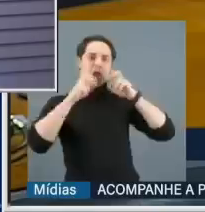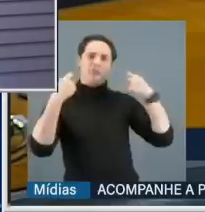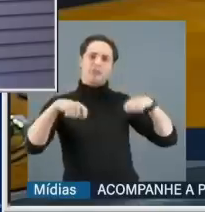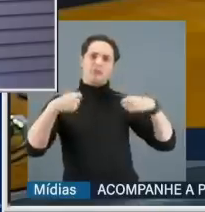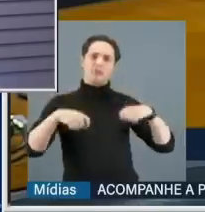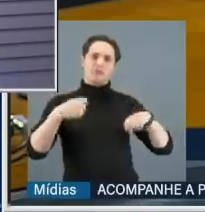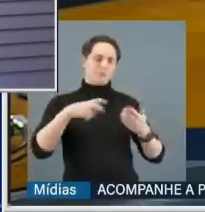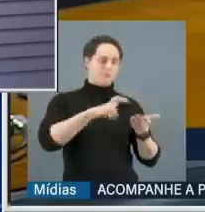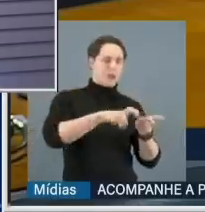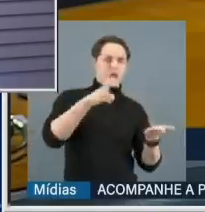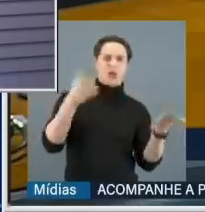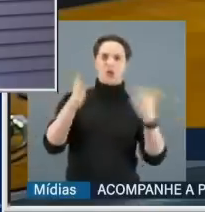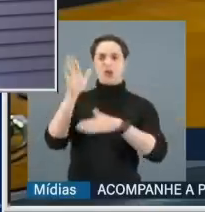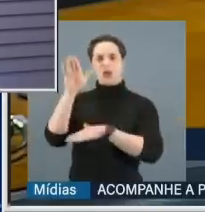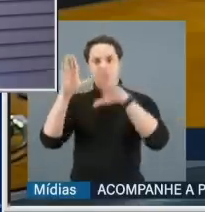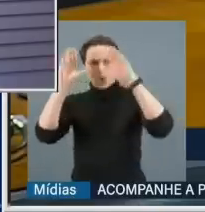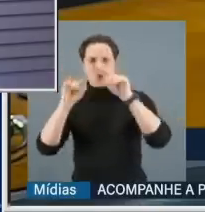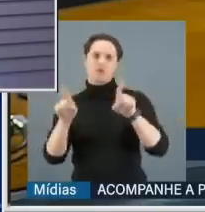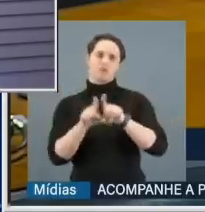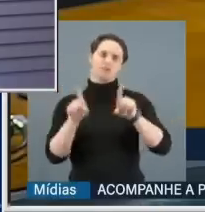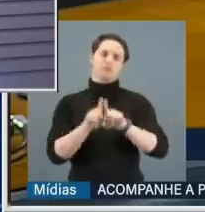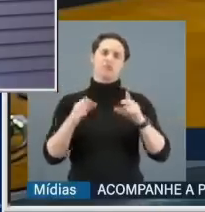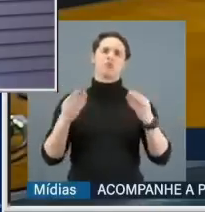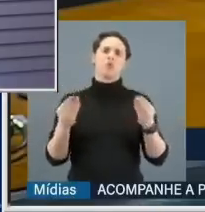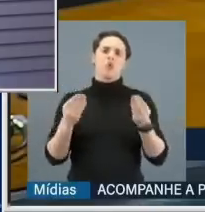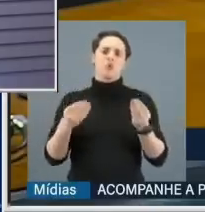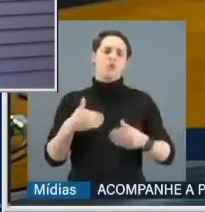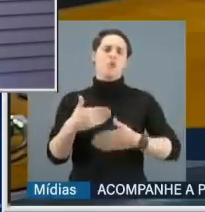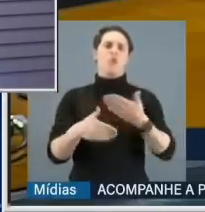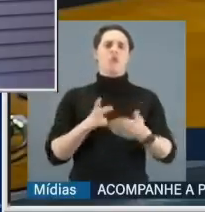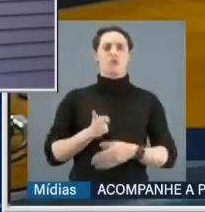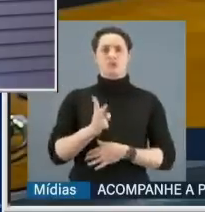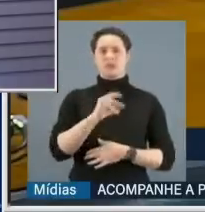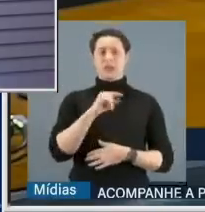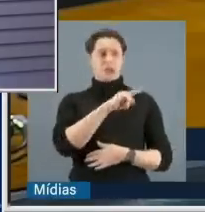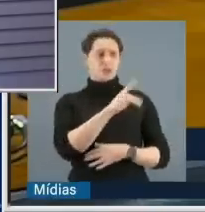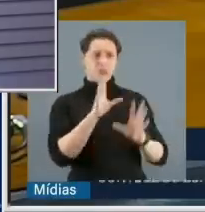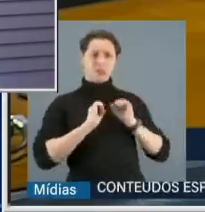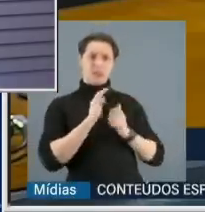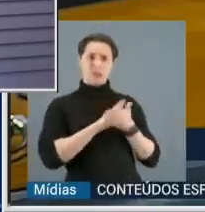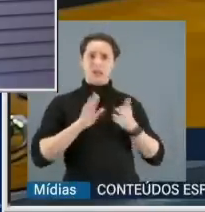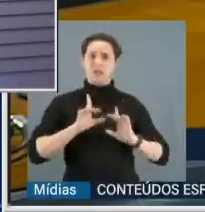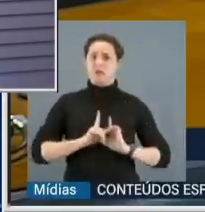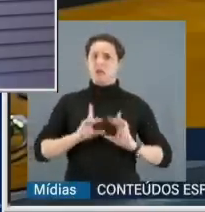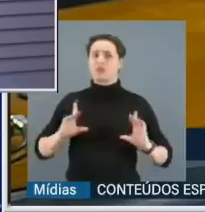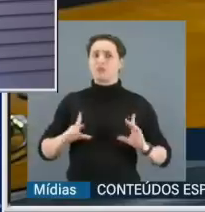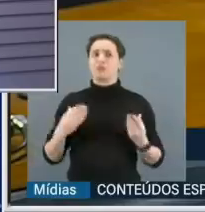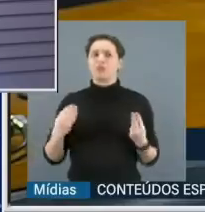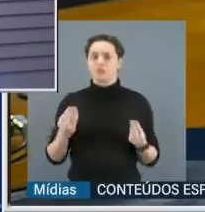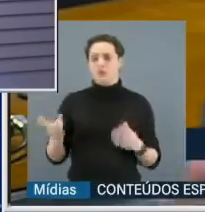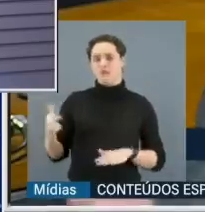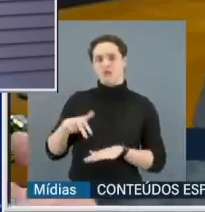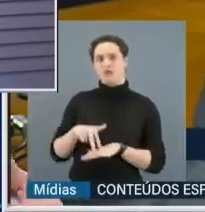atos do dia 8 de janeiro. Quem fala neste momento é o deputado federal do PT, eleito por Minas Gerais,